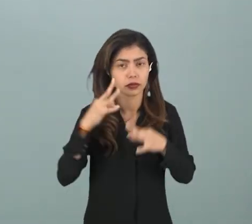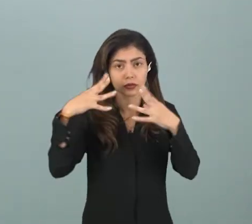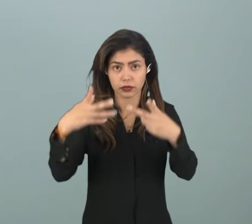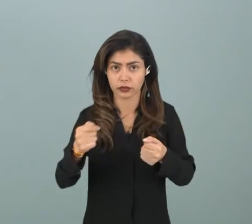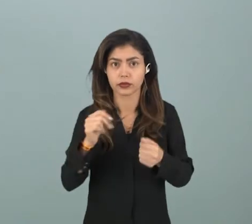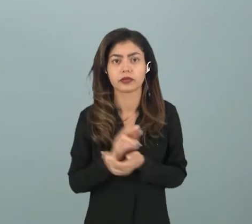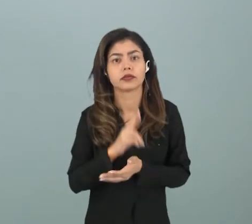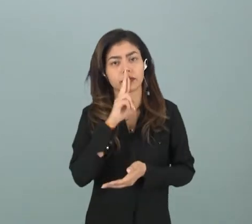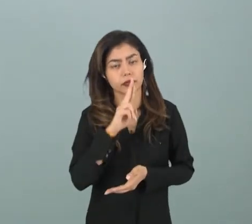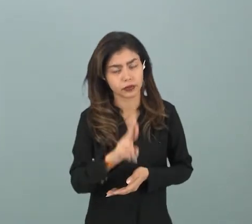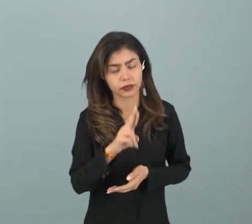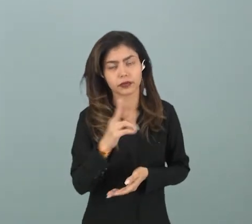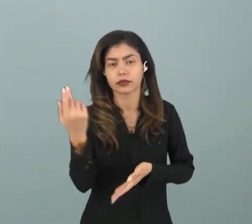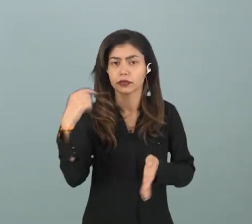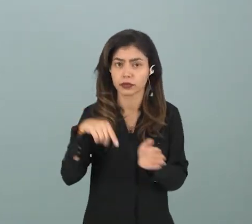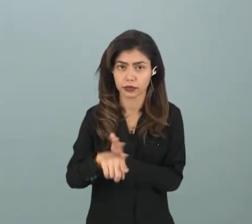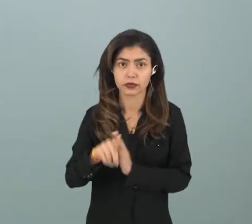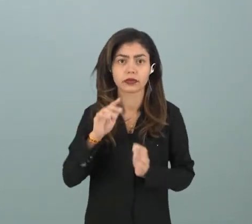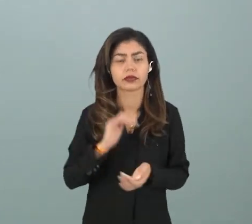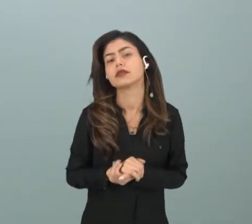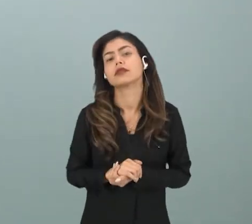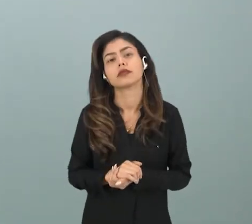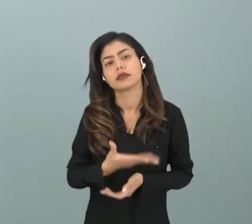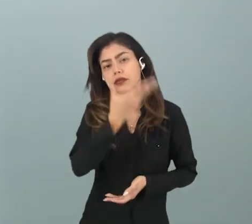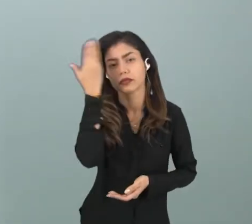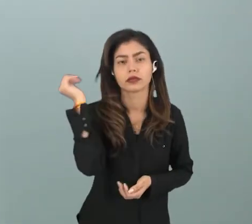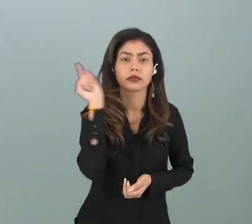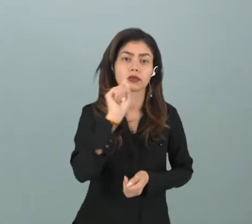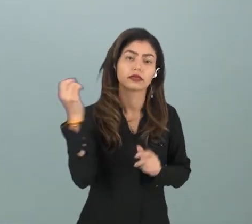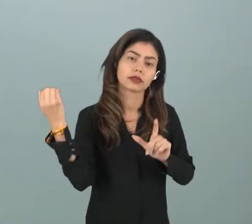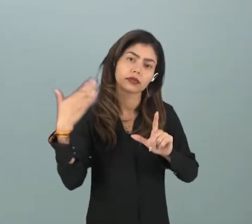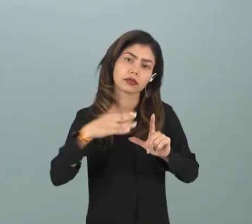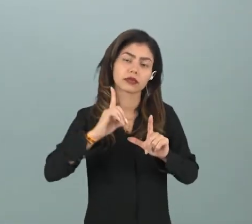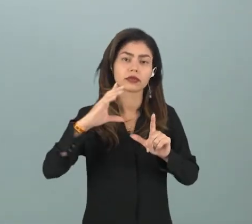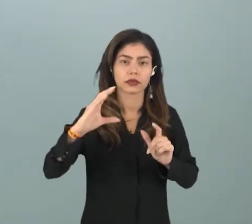completo, respondam essas perguntas e não esqueçam de acessar